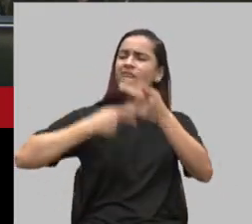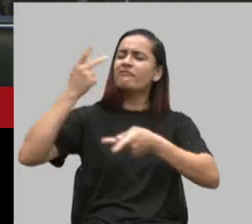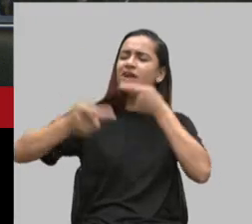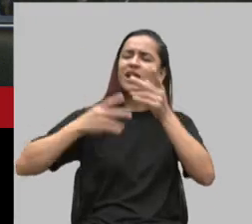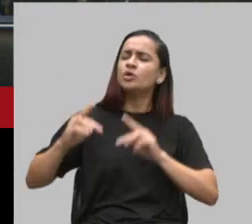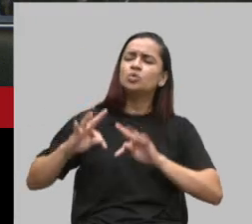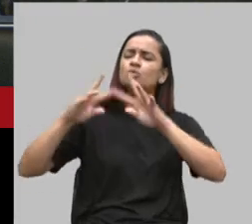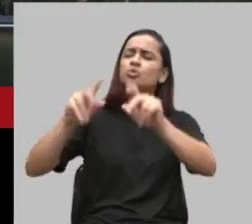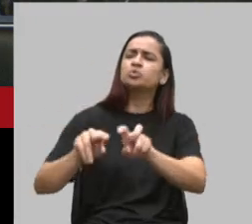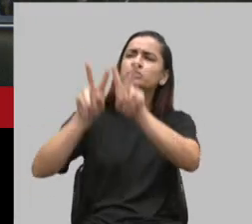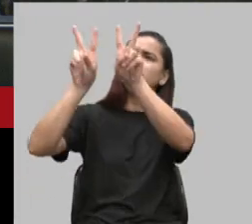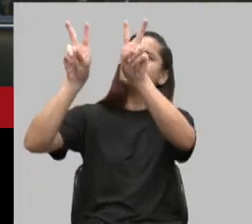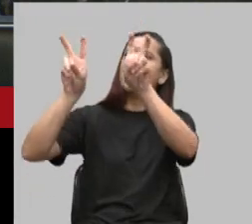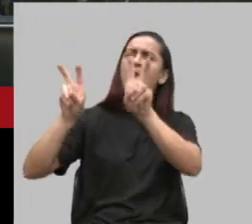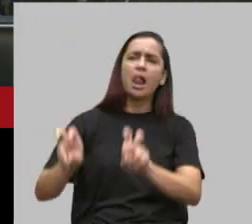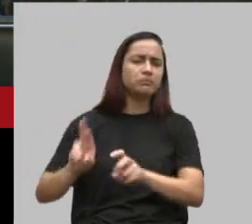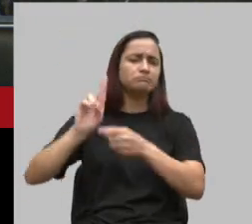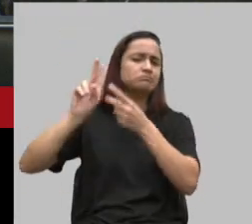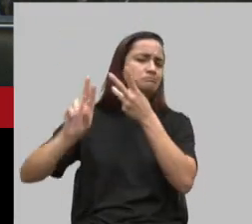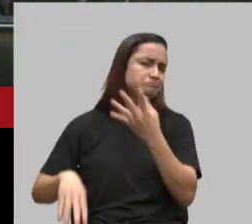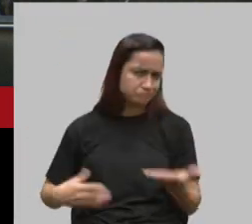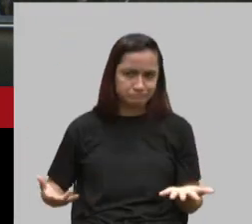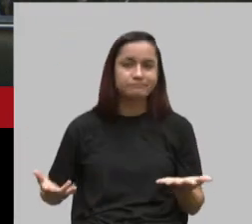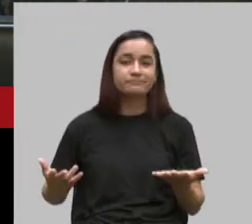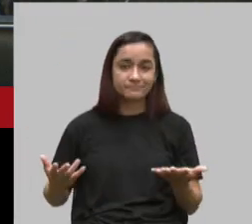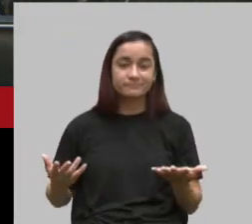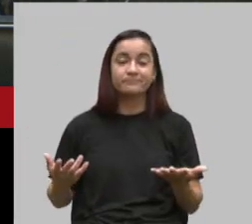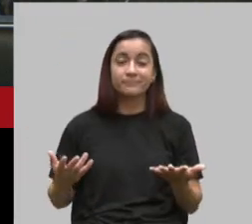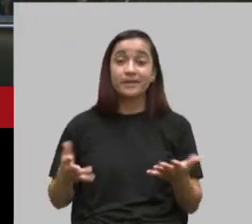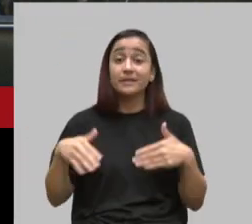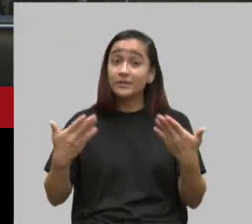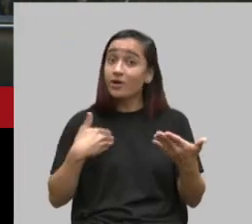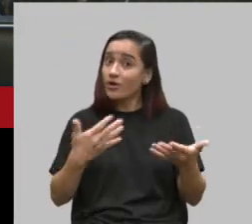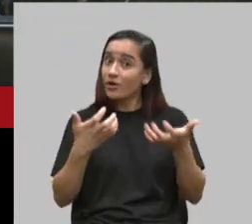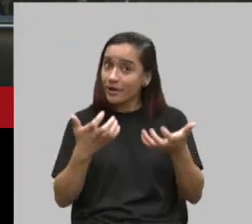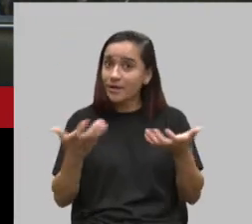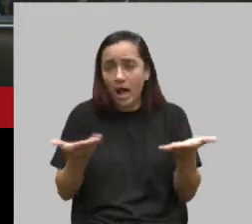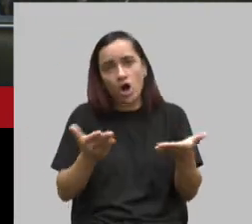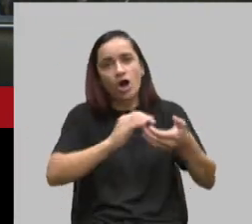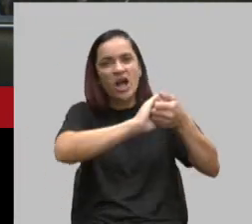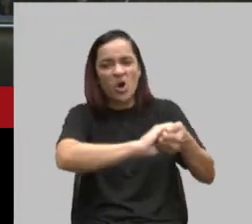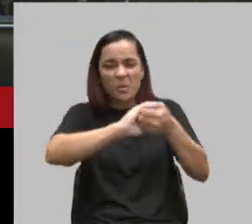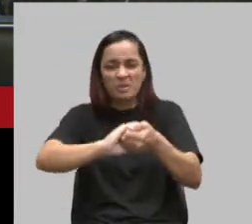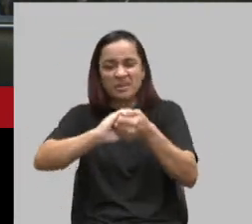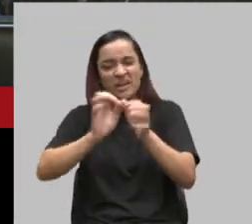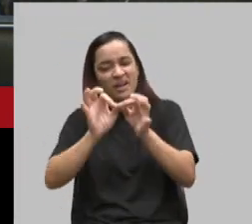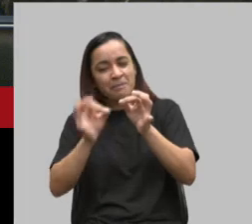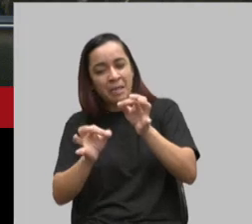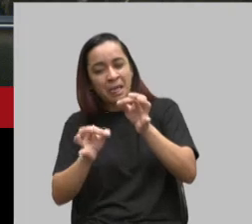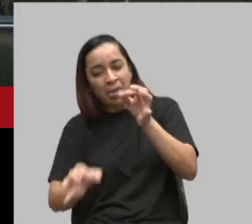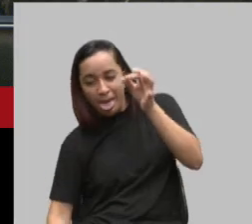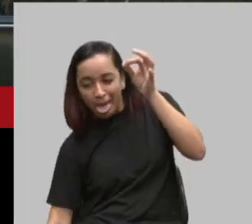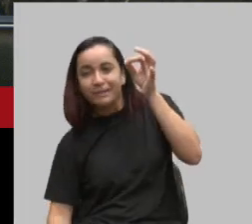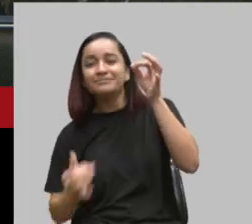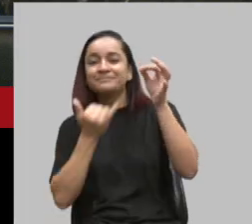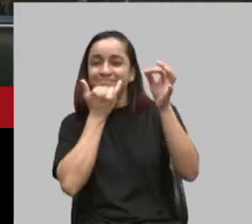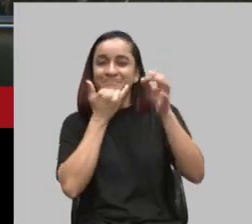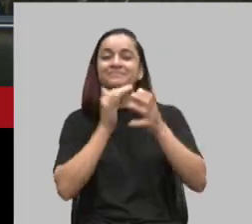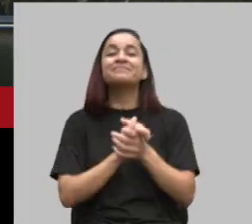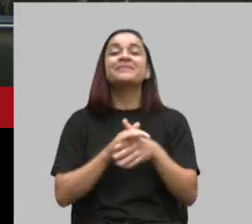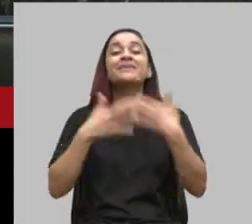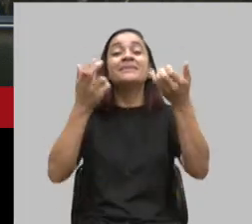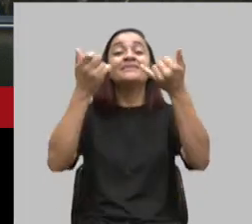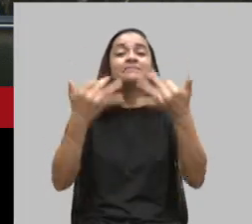falar então eu queria eh nessa breve saudação que já nem tá tão breve assim mas eh dizer a